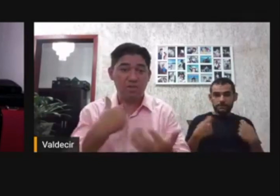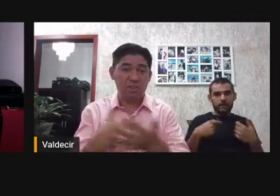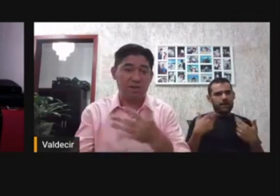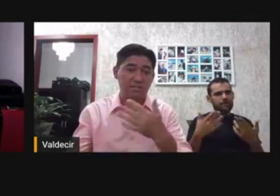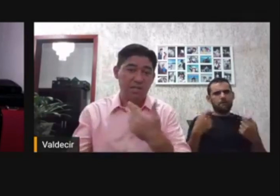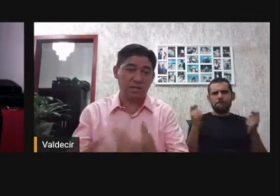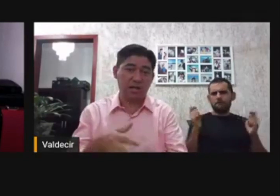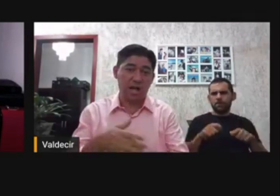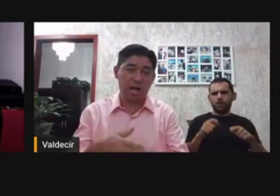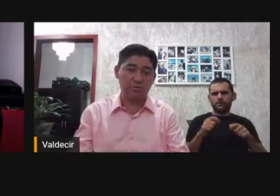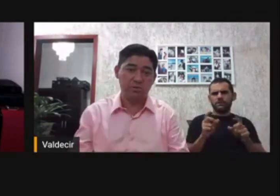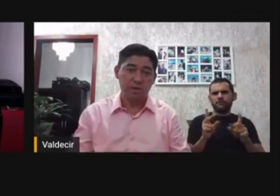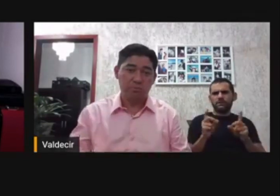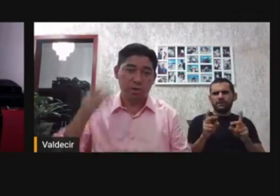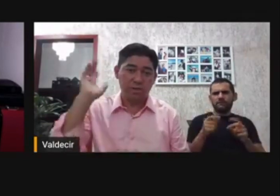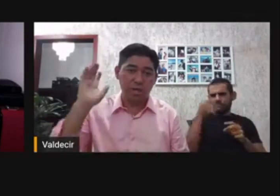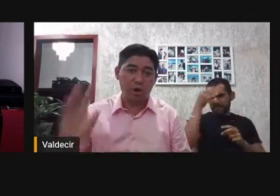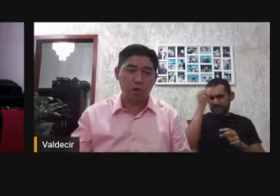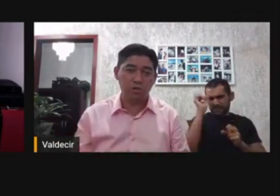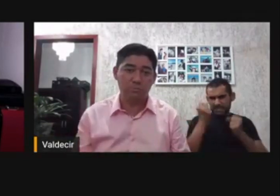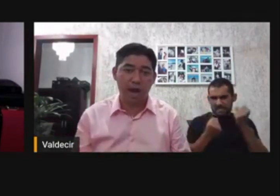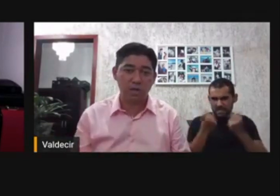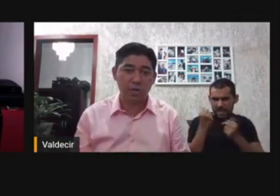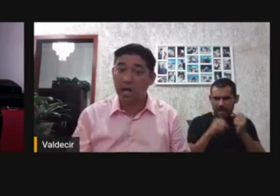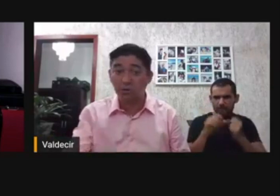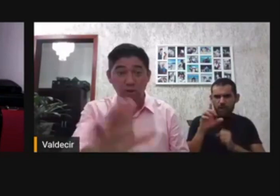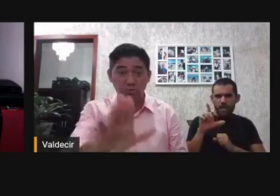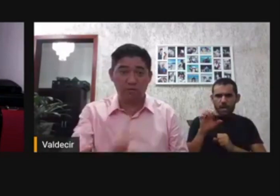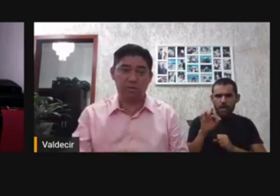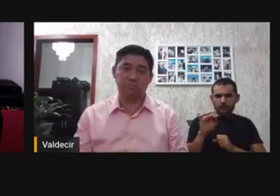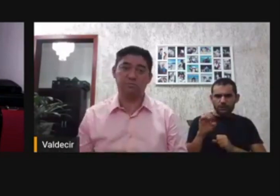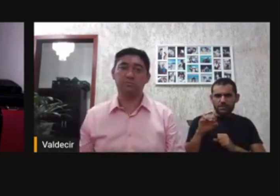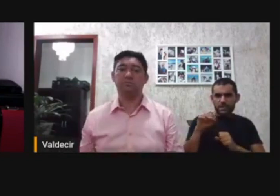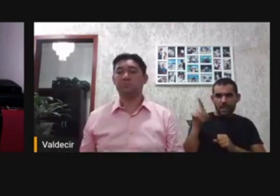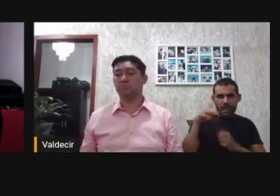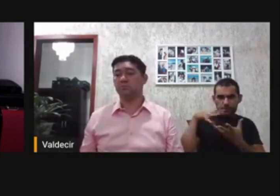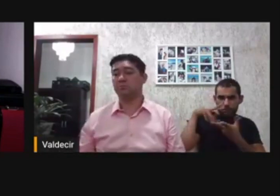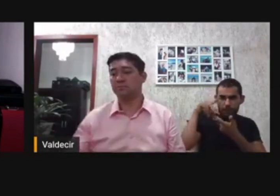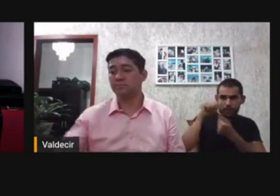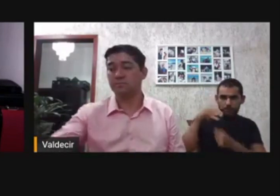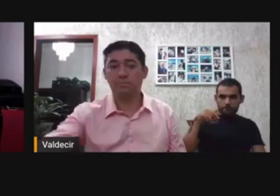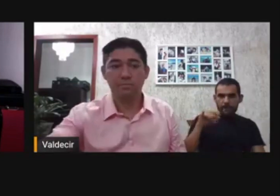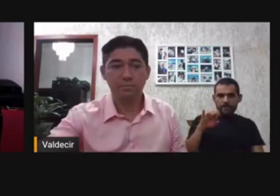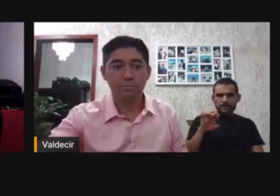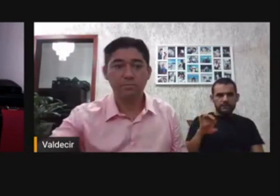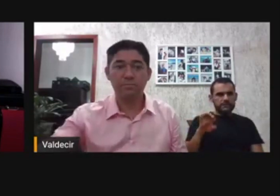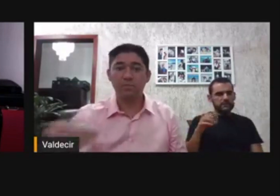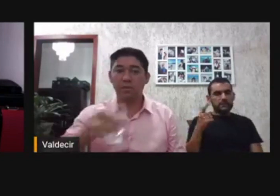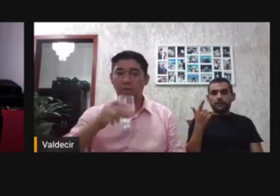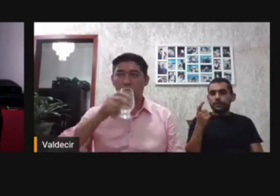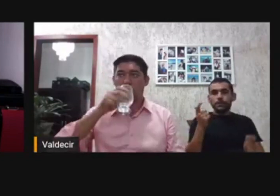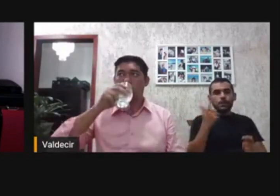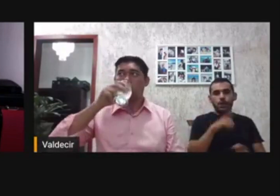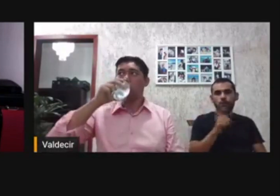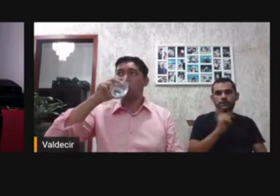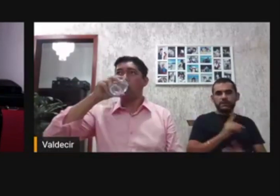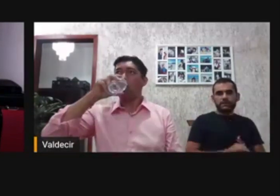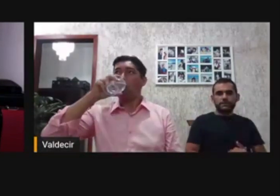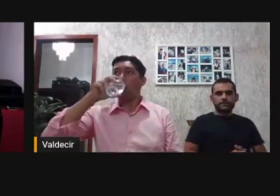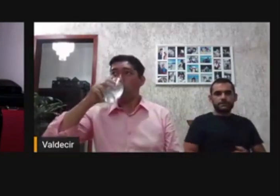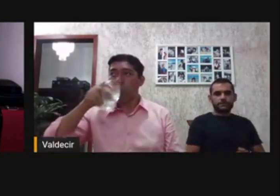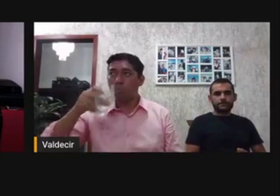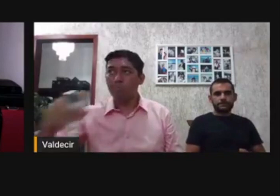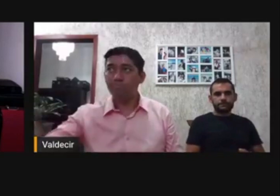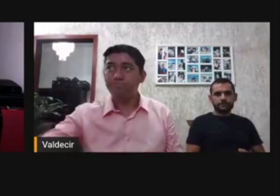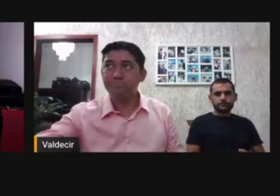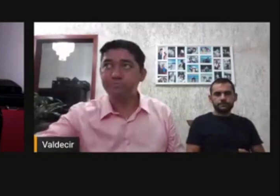você pode vender fazenda, carro, pode vender lote no Marte lá, que não resolve, não. Verdade. Candidato,